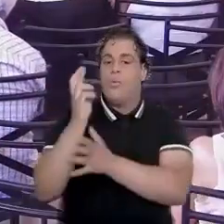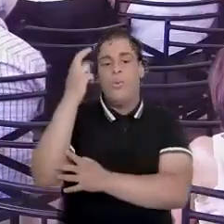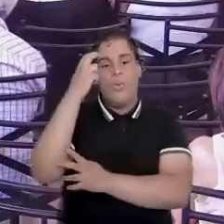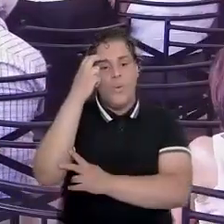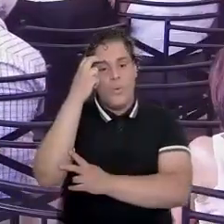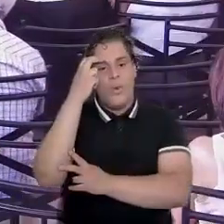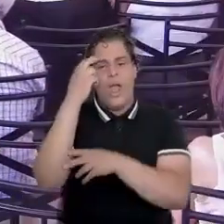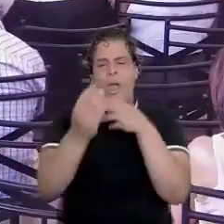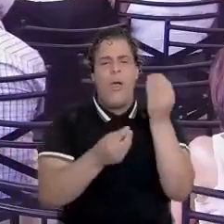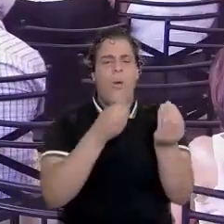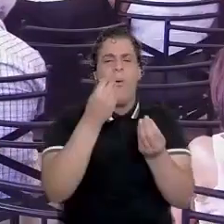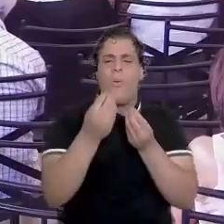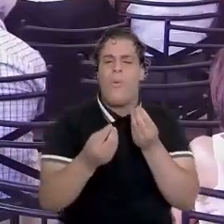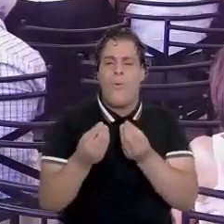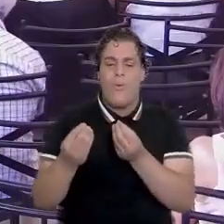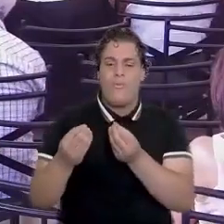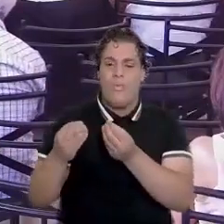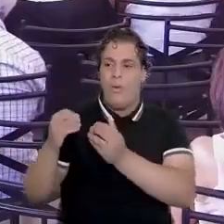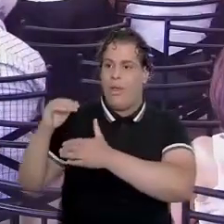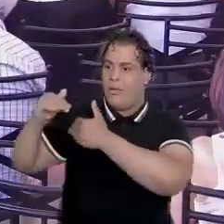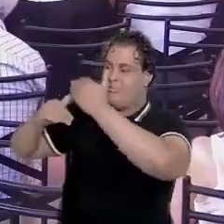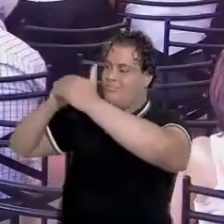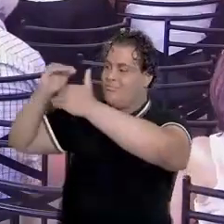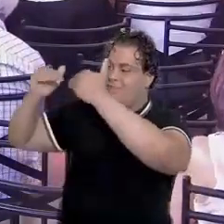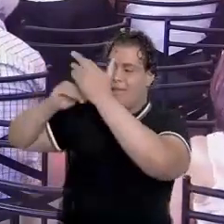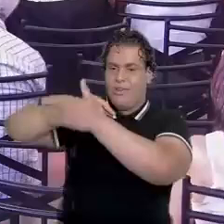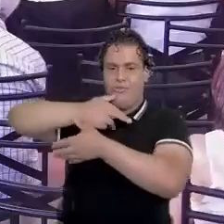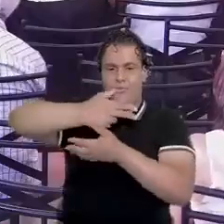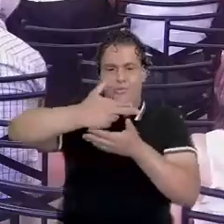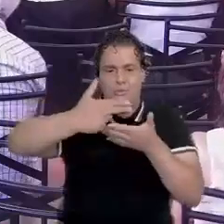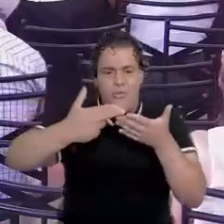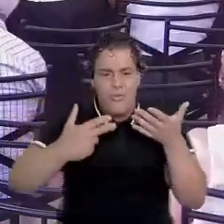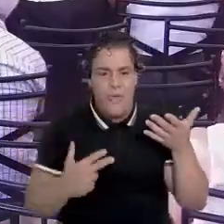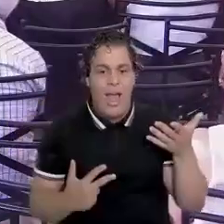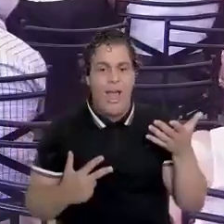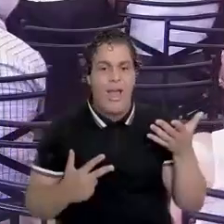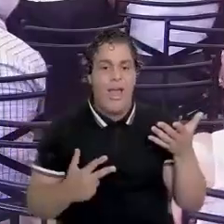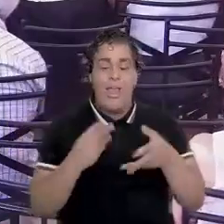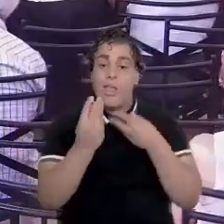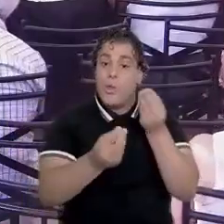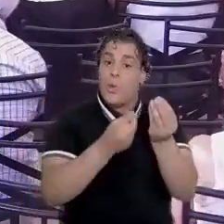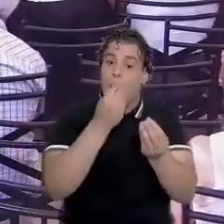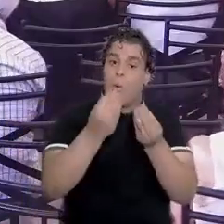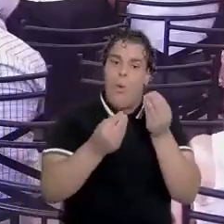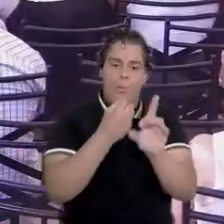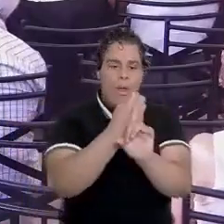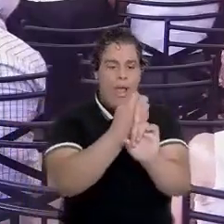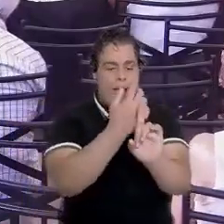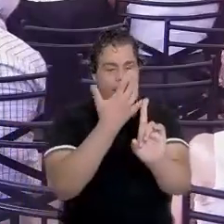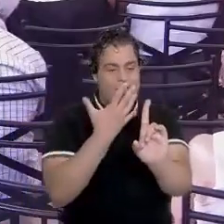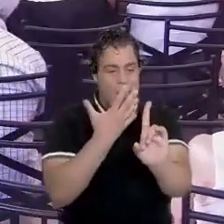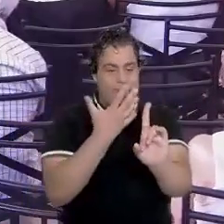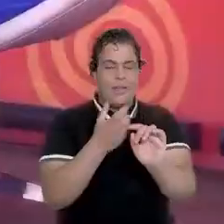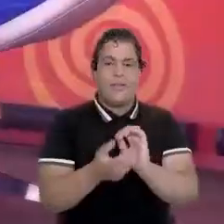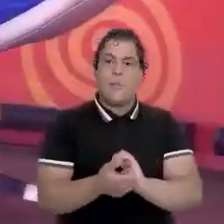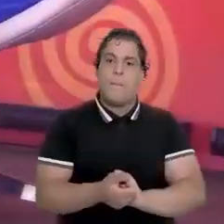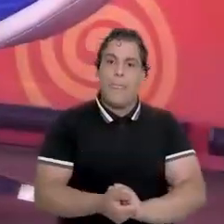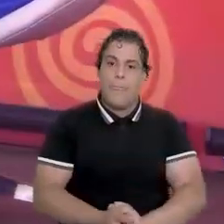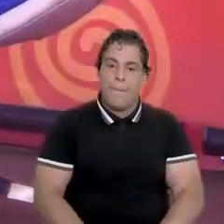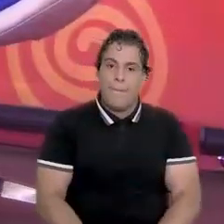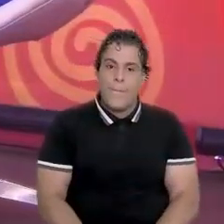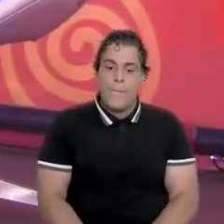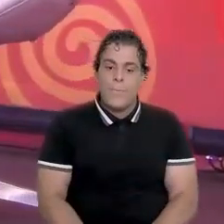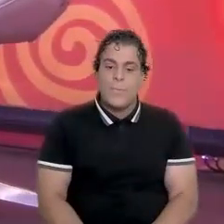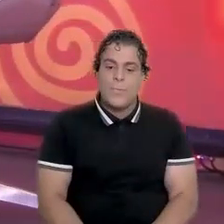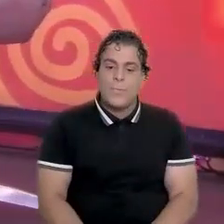culturais, né, como foi ter esse caminho tão múltiplo dentro da sua carreira, e como é que isso se reflete na sua escrita? Bom,